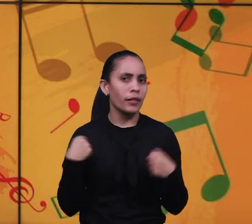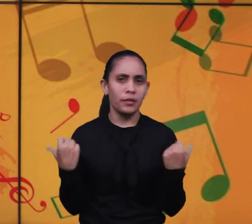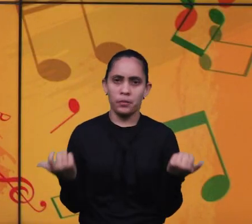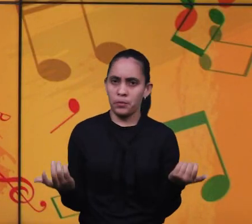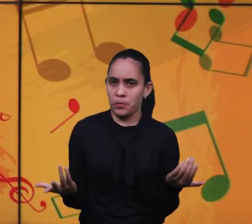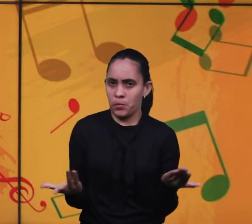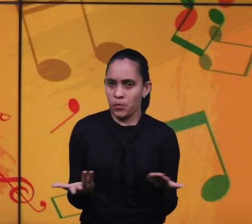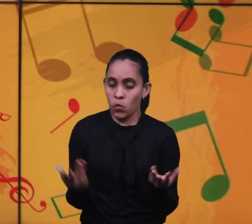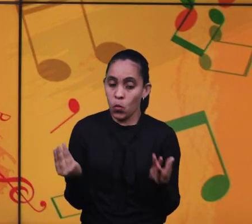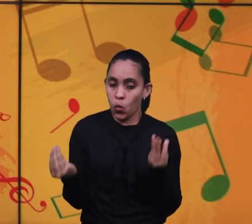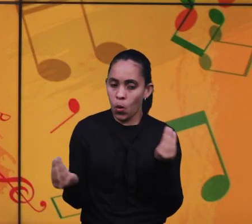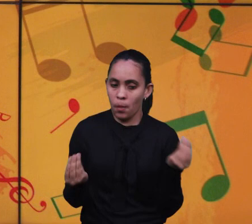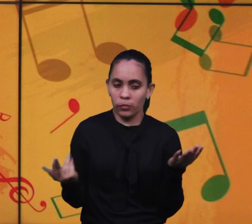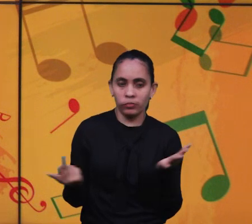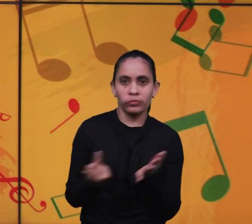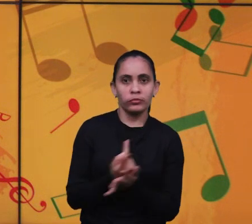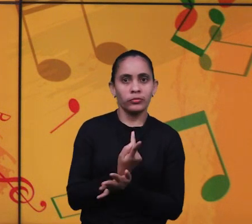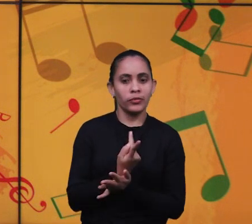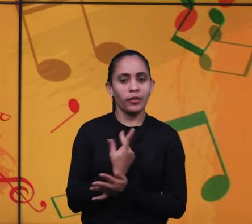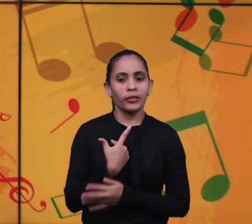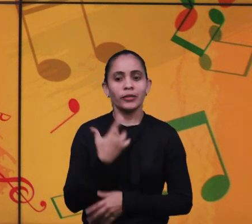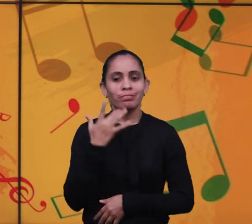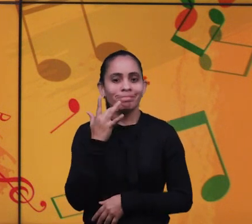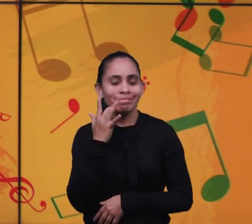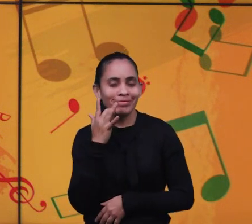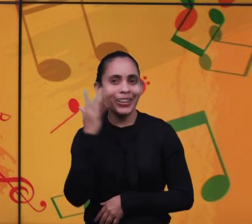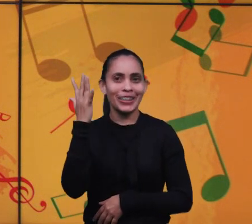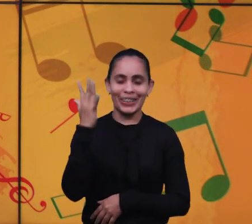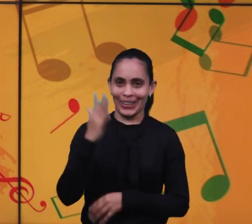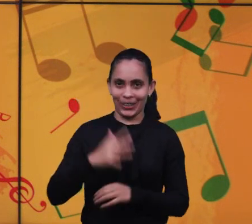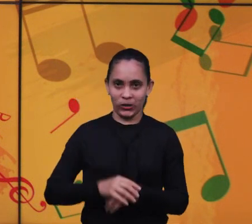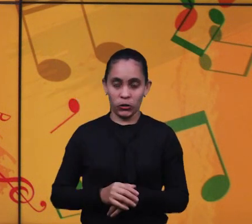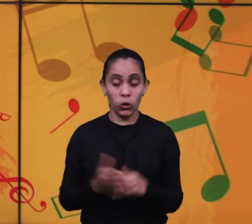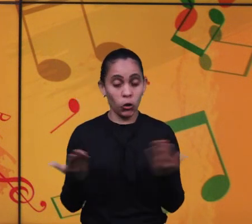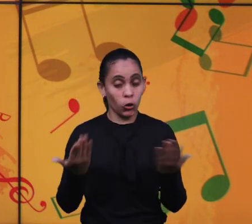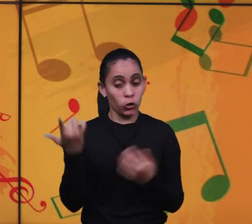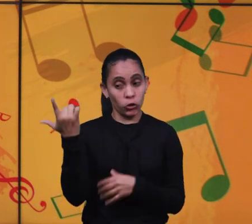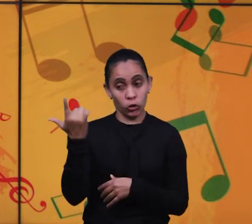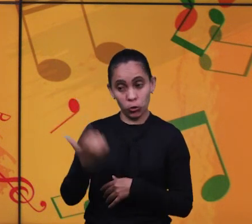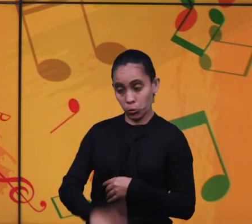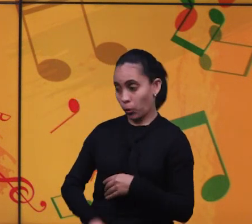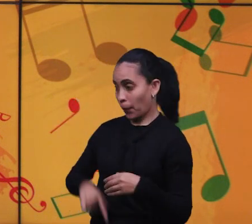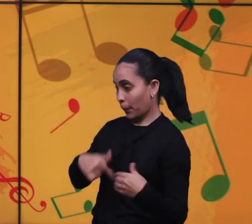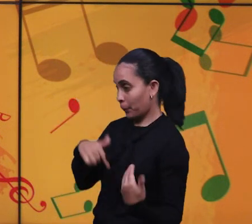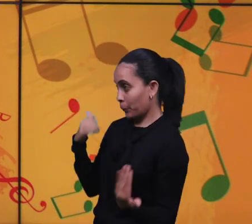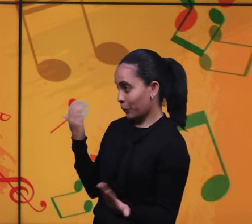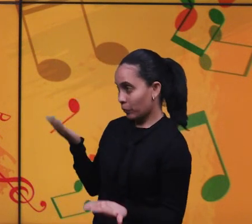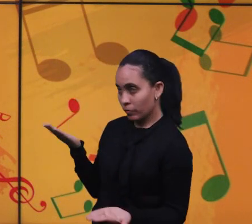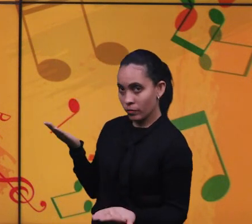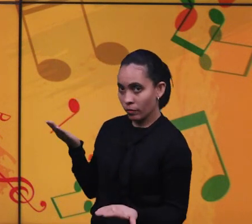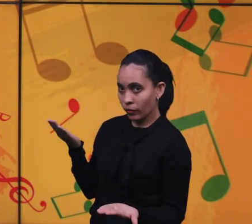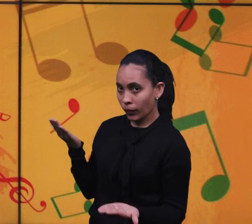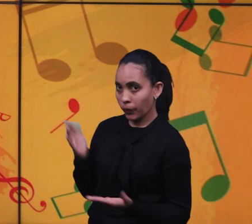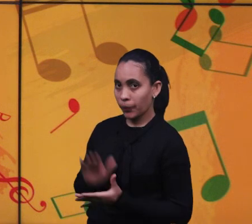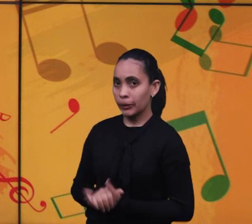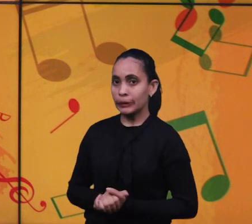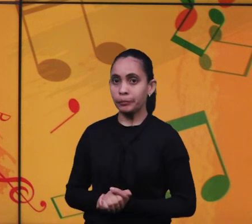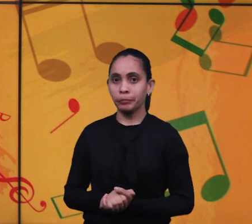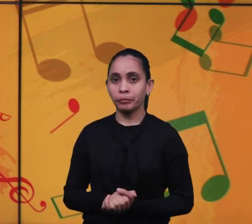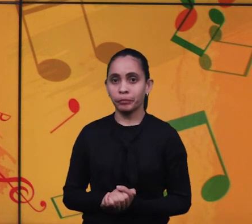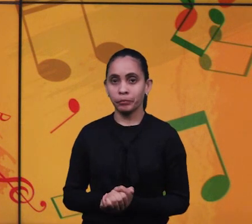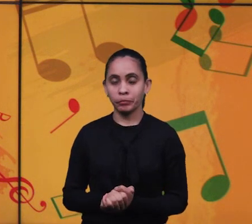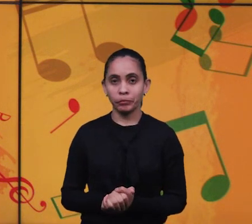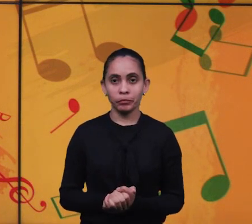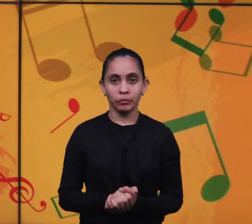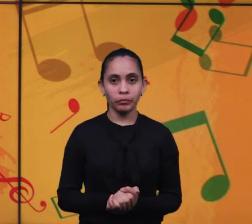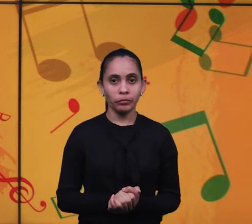a sonoridade da batida, que isso facilita muito. Então, vou fazer de novo. P,